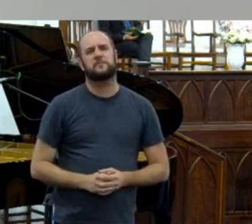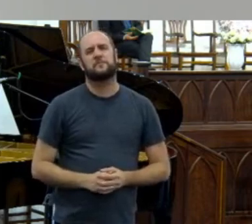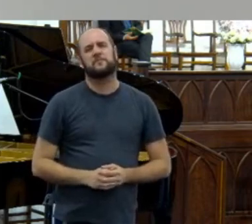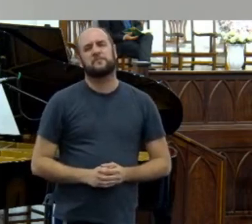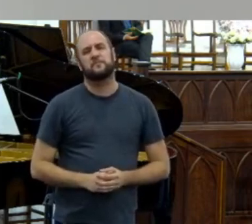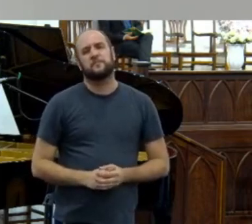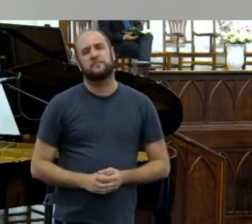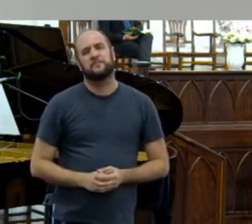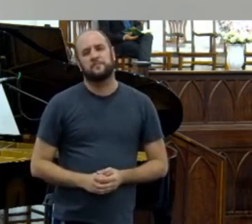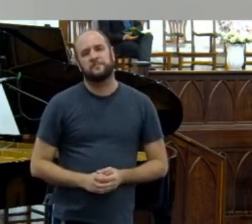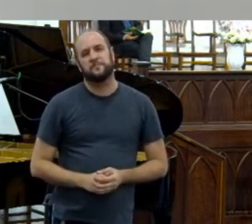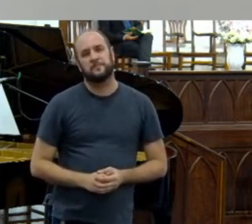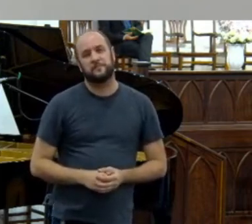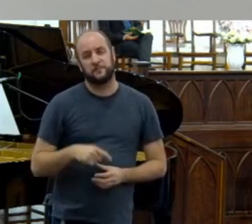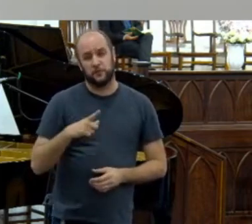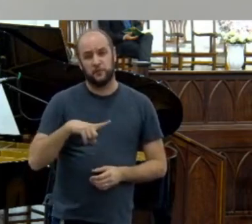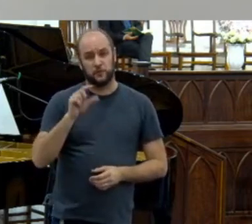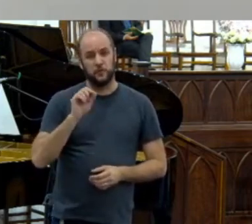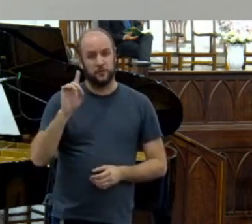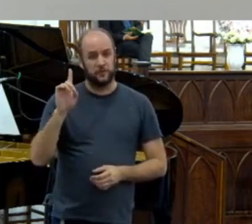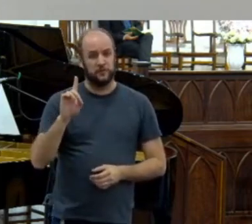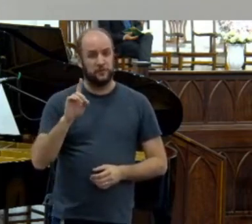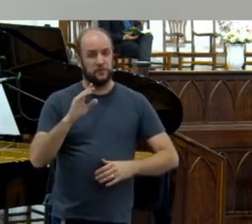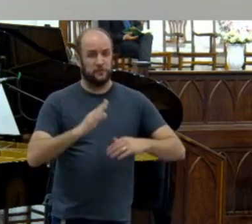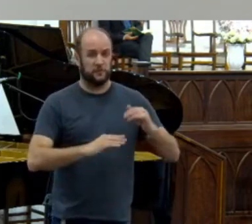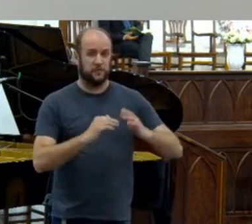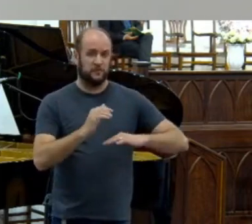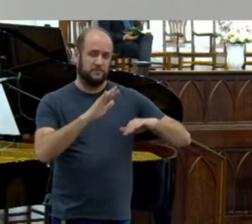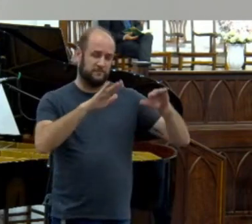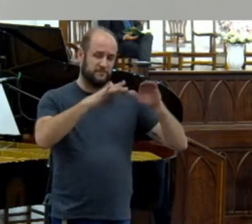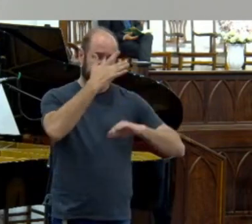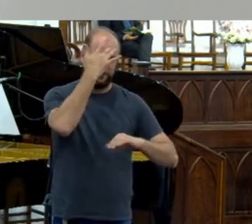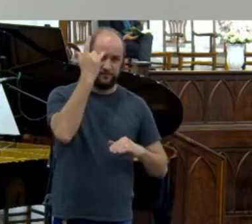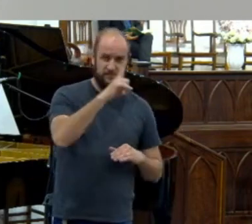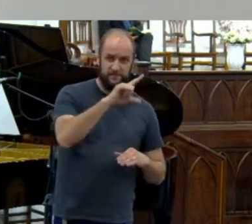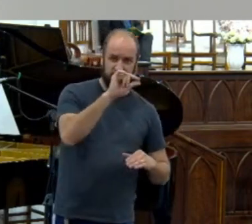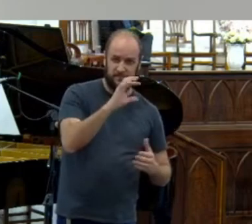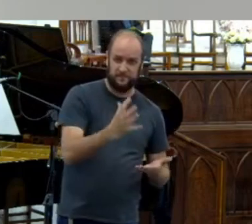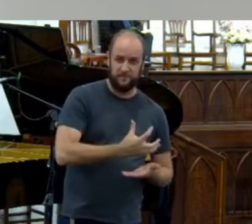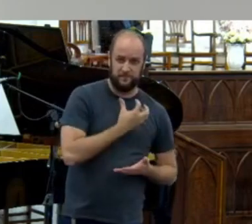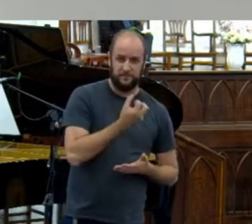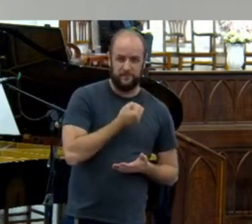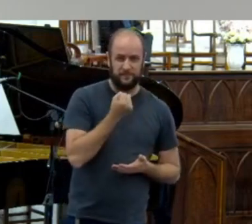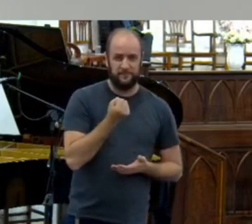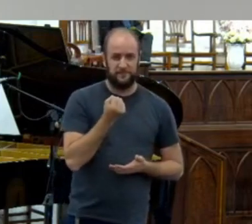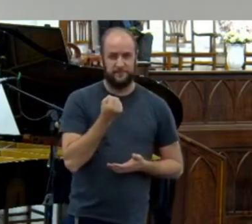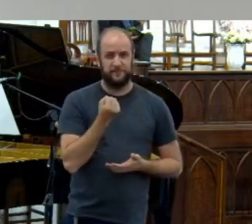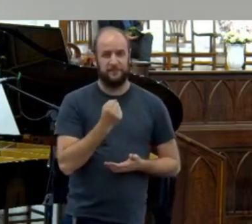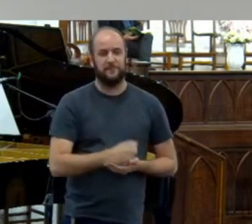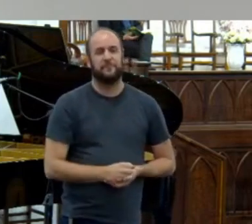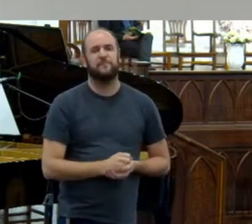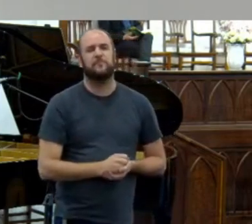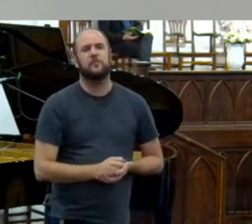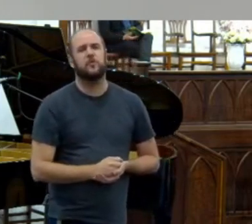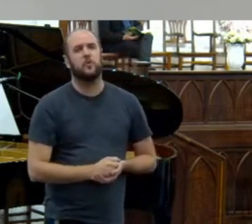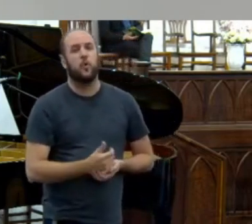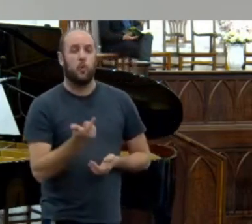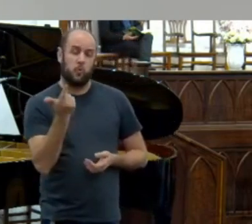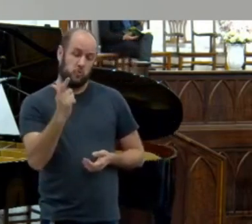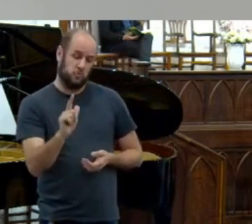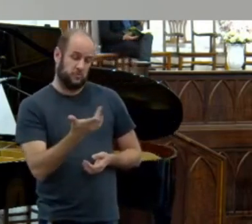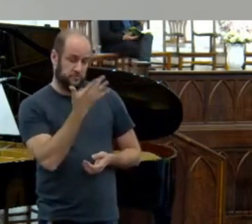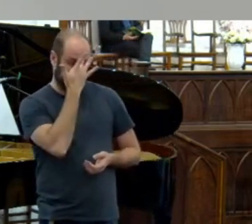A escolha que Deus faz para alguns da salvação e o endurecimento